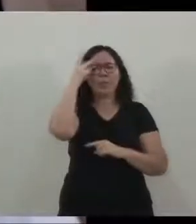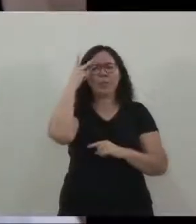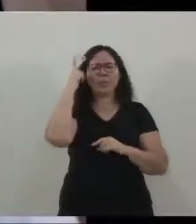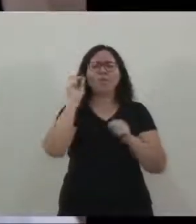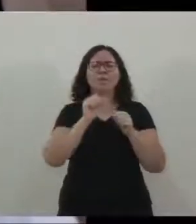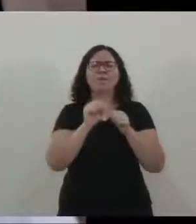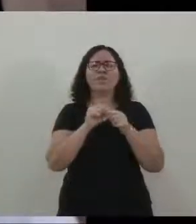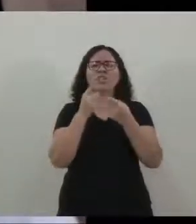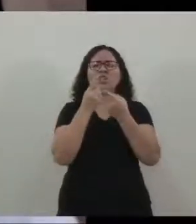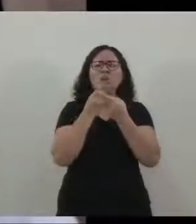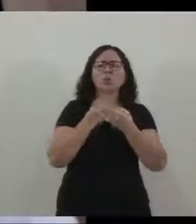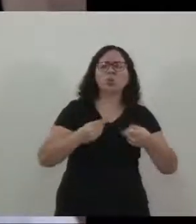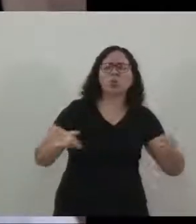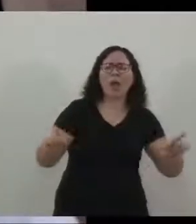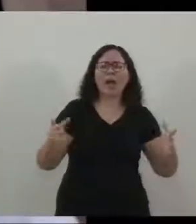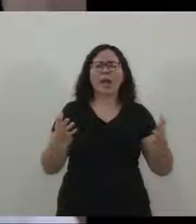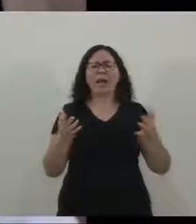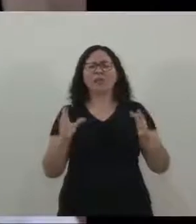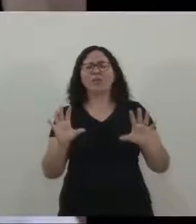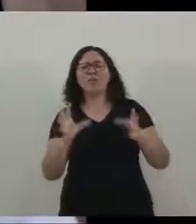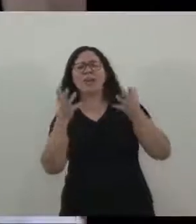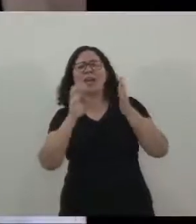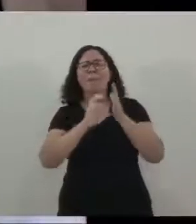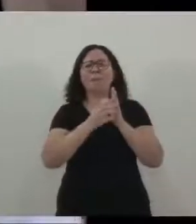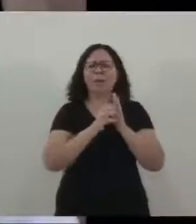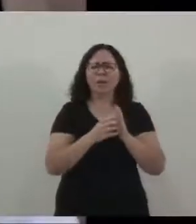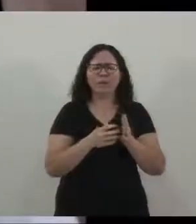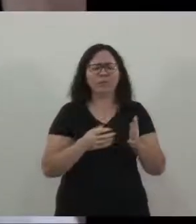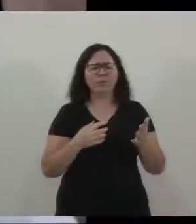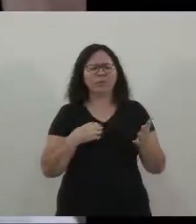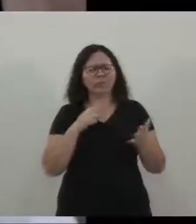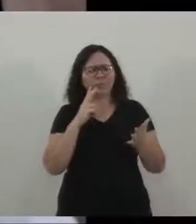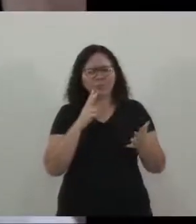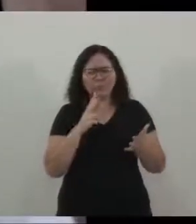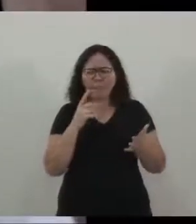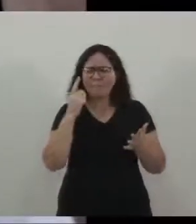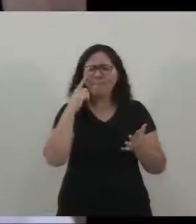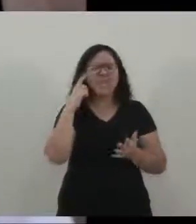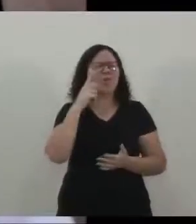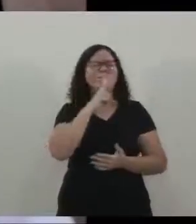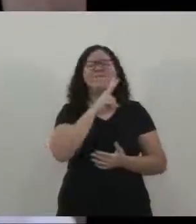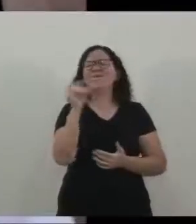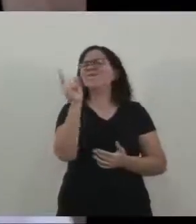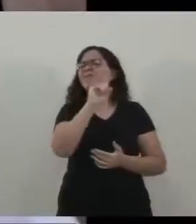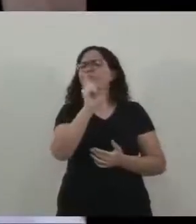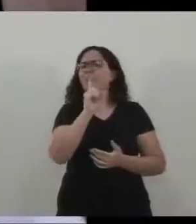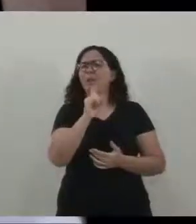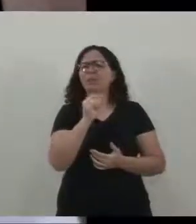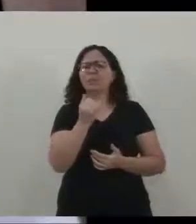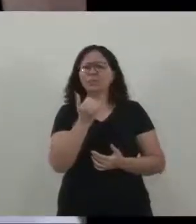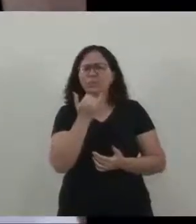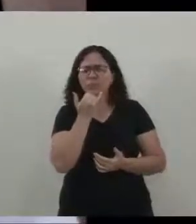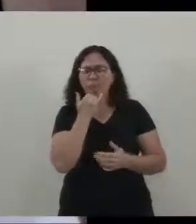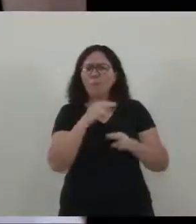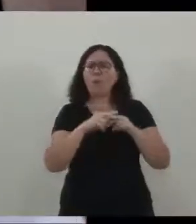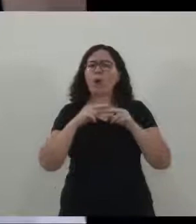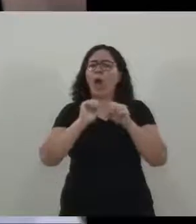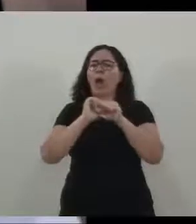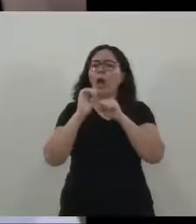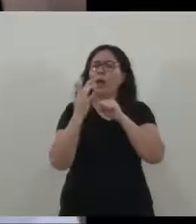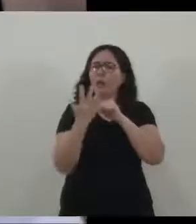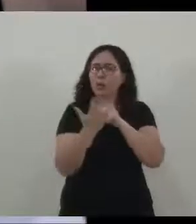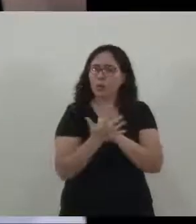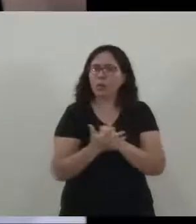umas churrascadas e tal, né? Coisa que eu achei que realmente a gente não viria nessas eleições. Primeiro, por conta da pandemia. Segundo,